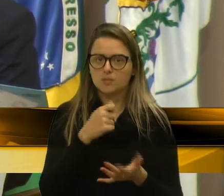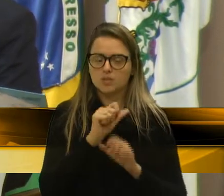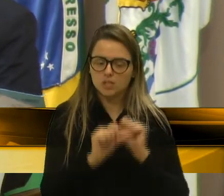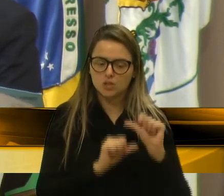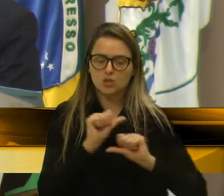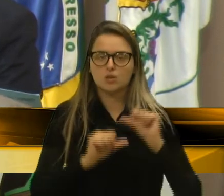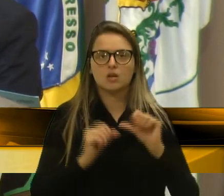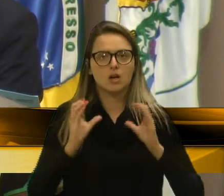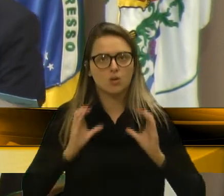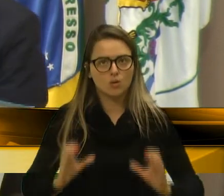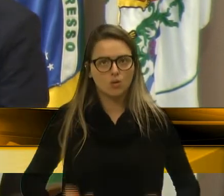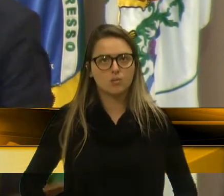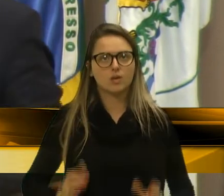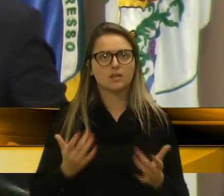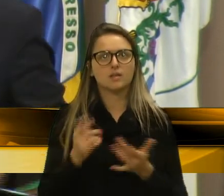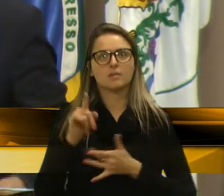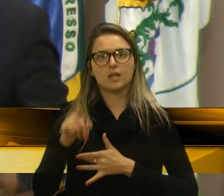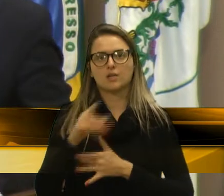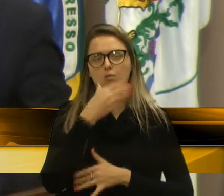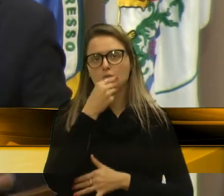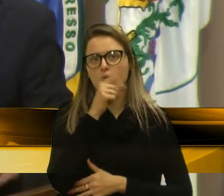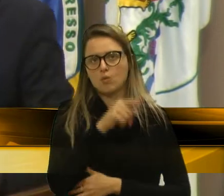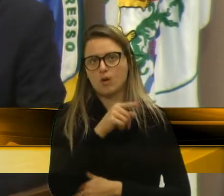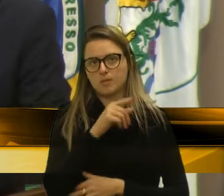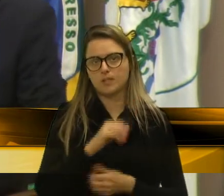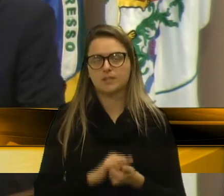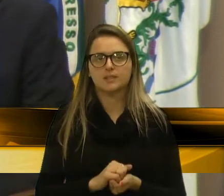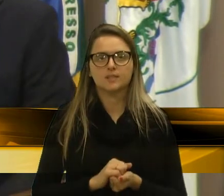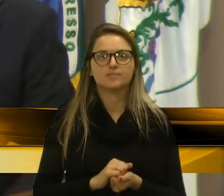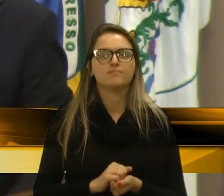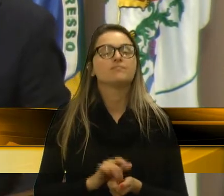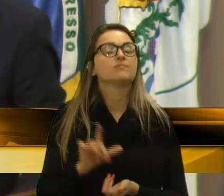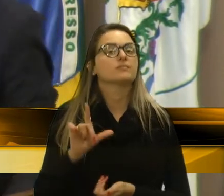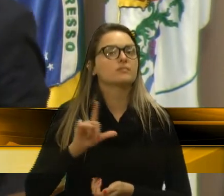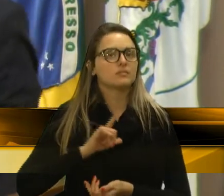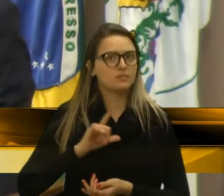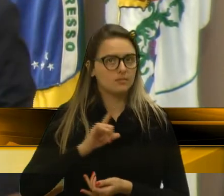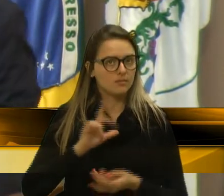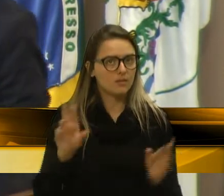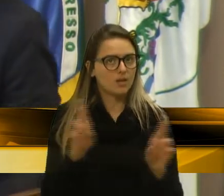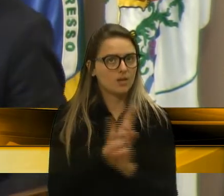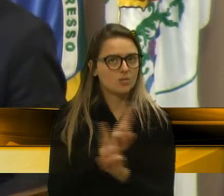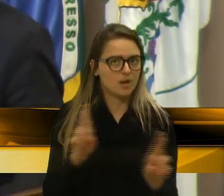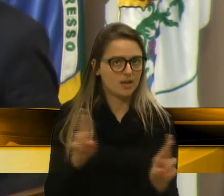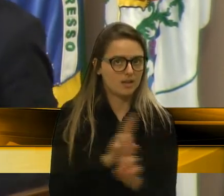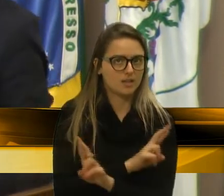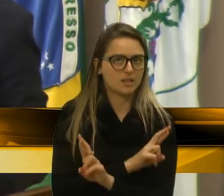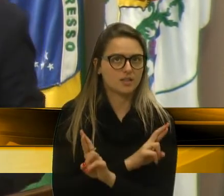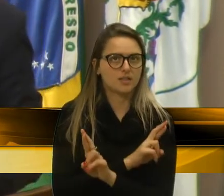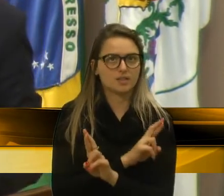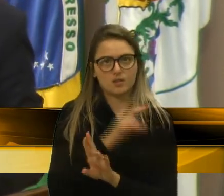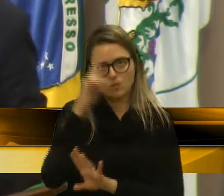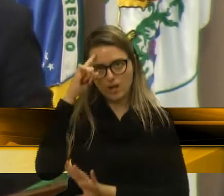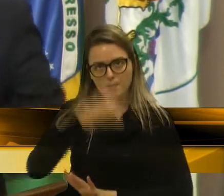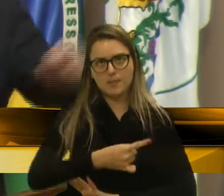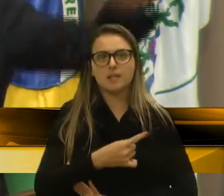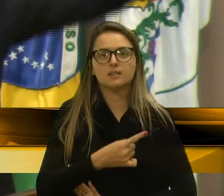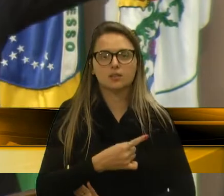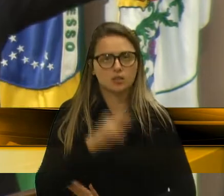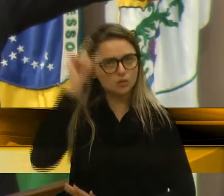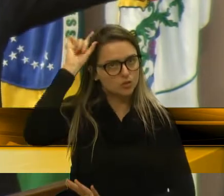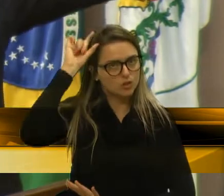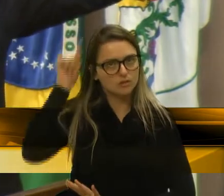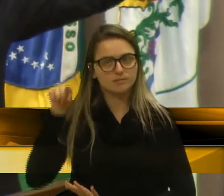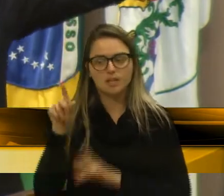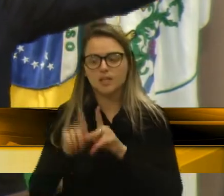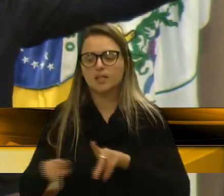postura totalmente com o cara. Então existe uma relação entre o comando dado dele e a